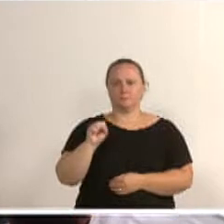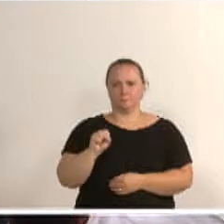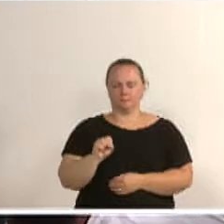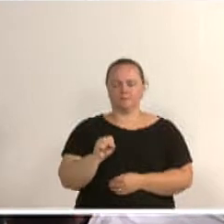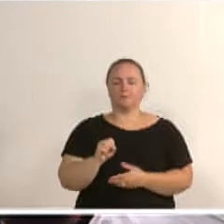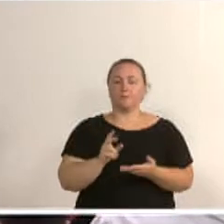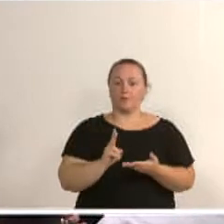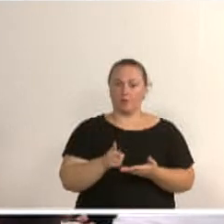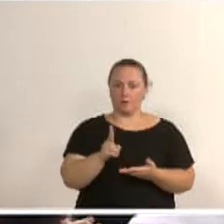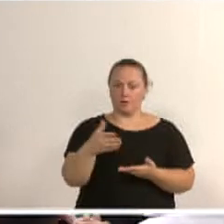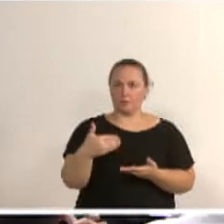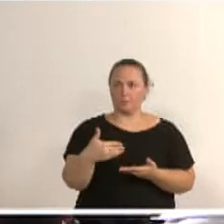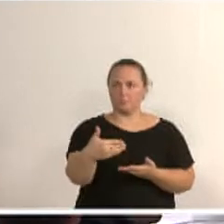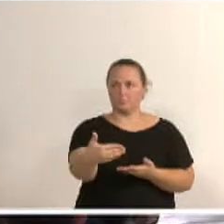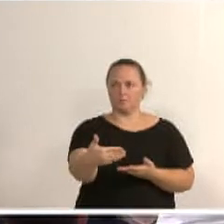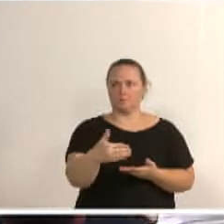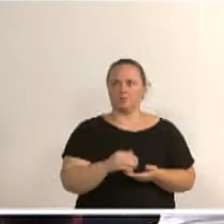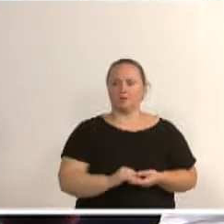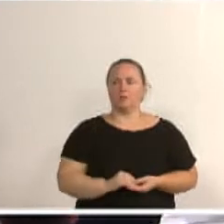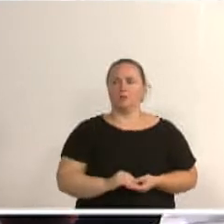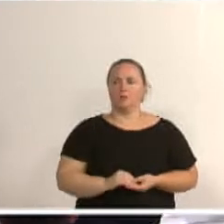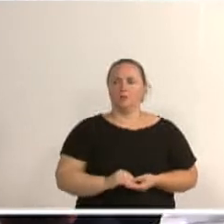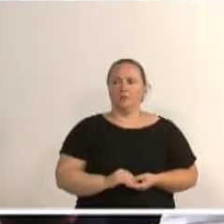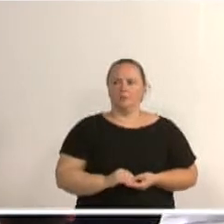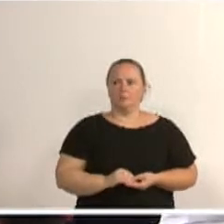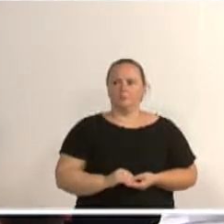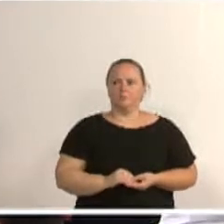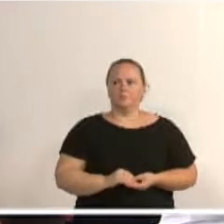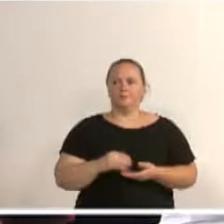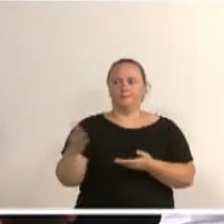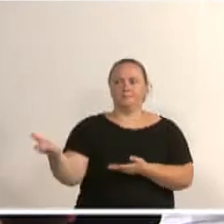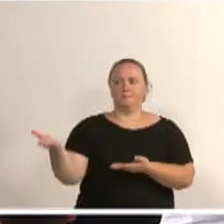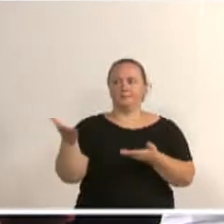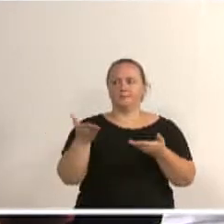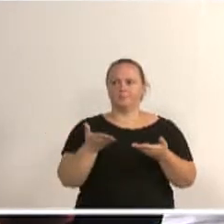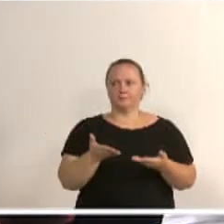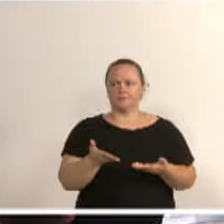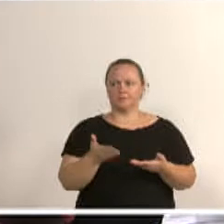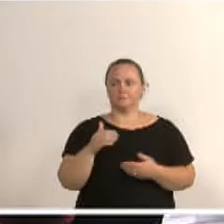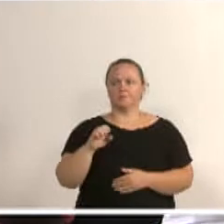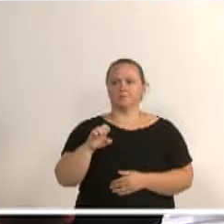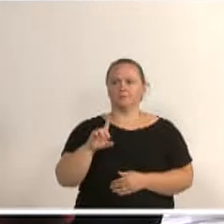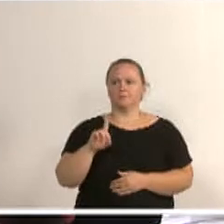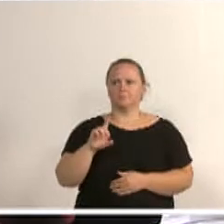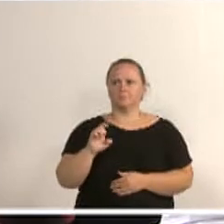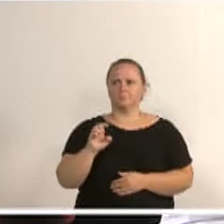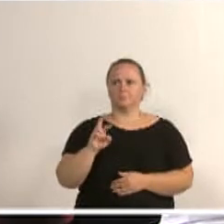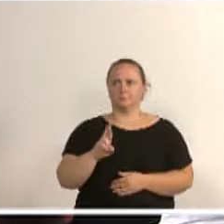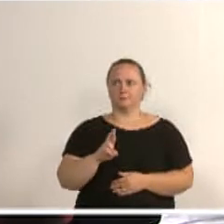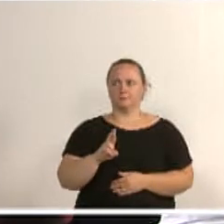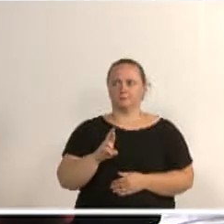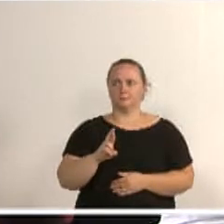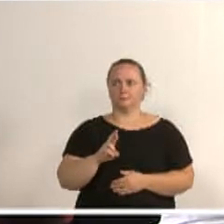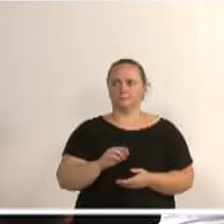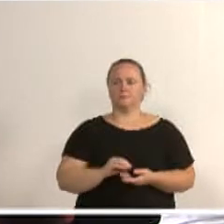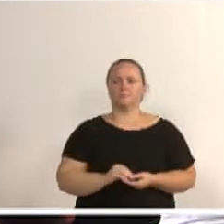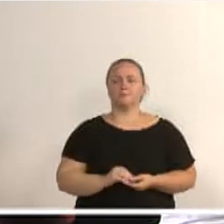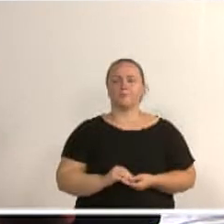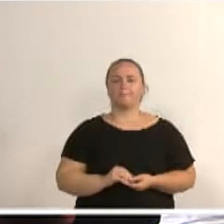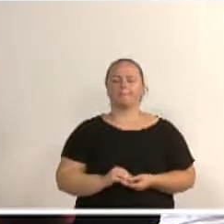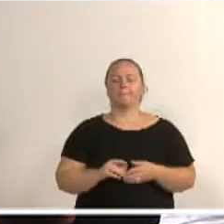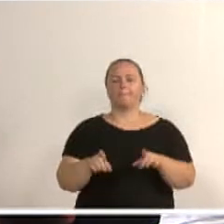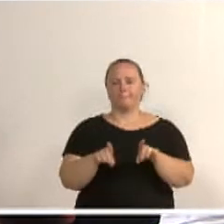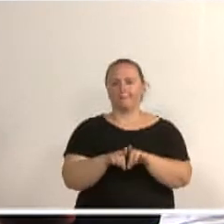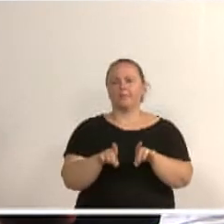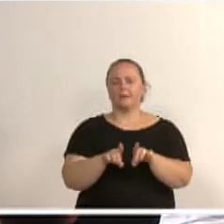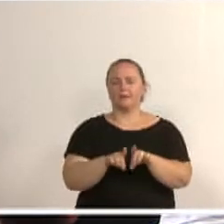Dando continuidade aqui, eu quero chamar o senhor Éder Lima, ou levem o microfone a ele, e também até